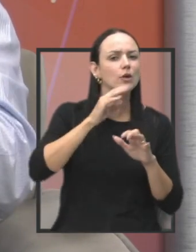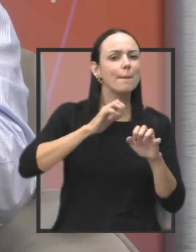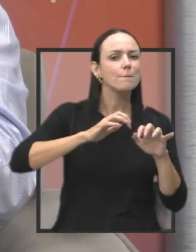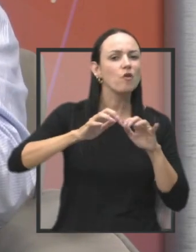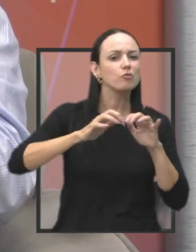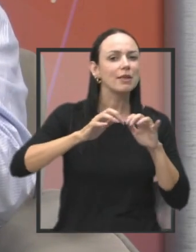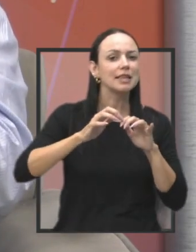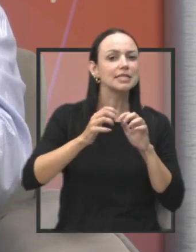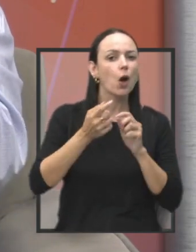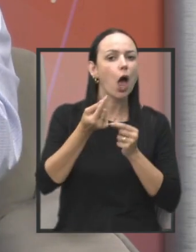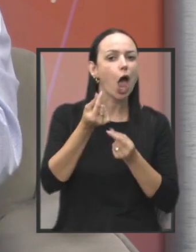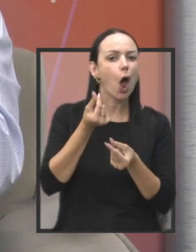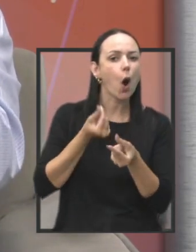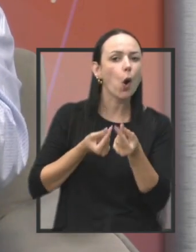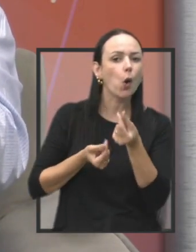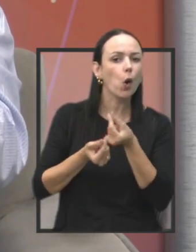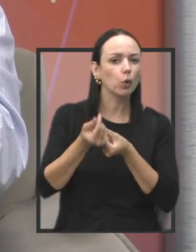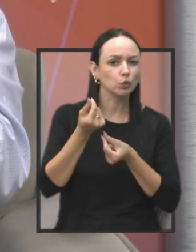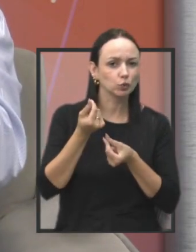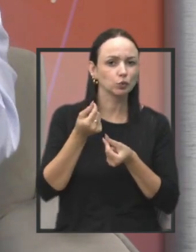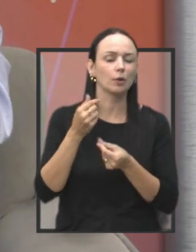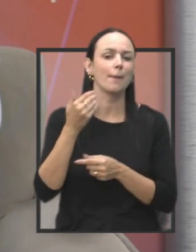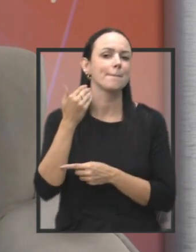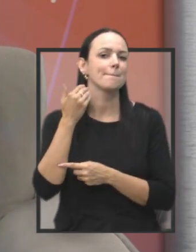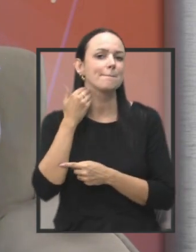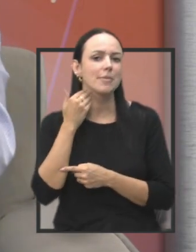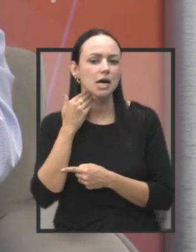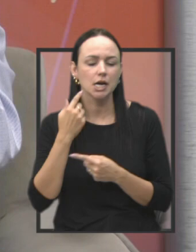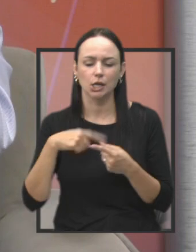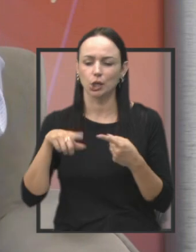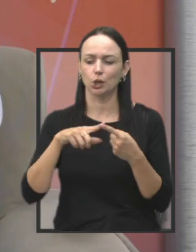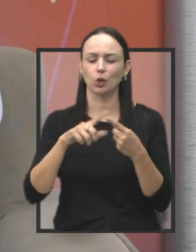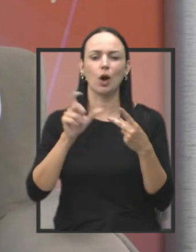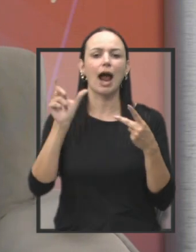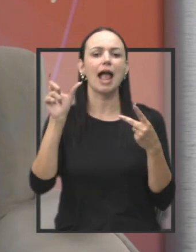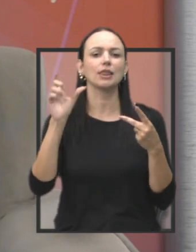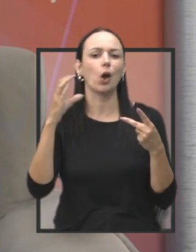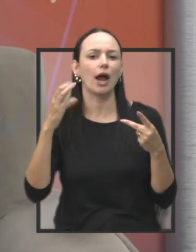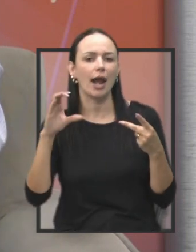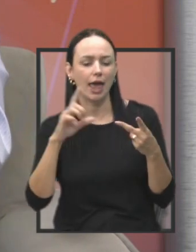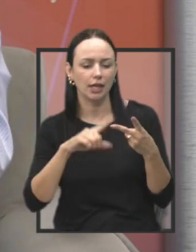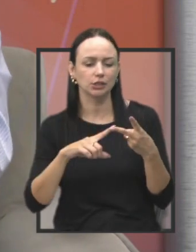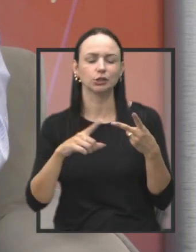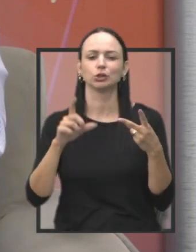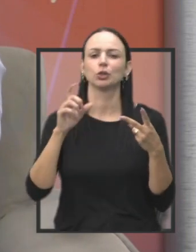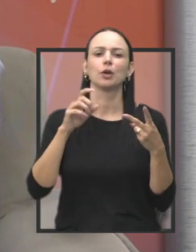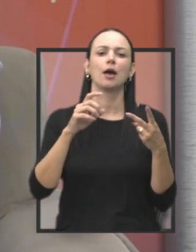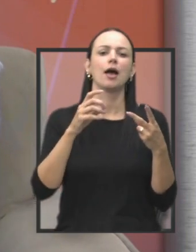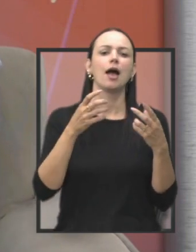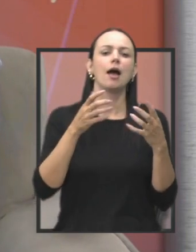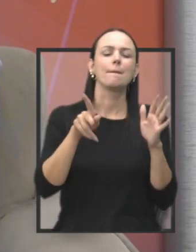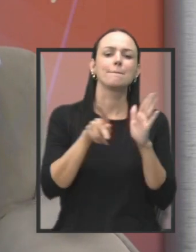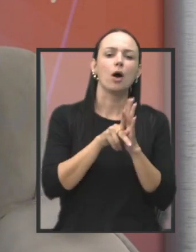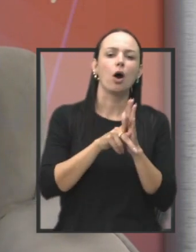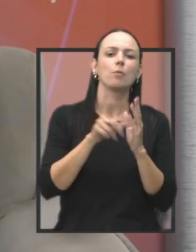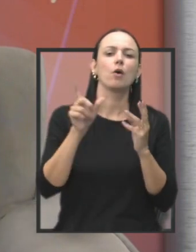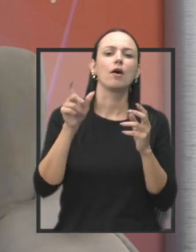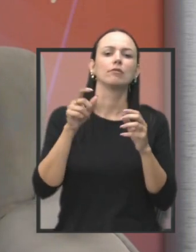que os bancos, bancos, cartões de crédito, operadora de cartão de crédito,